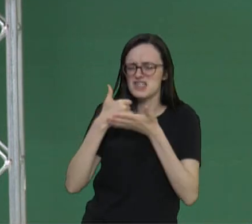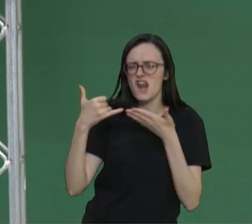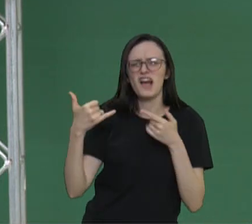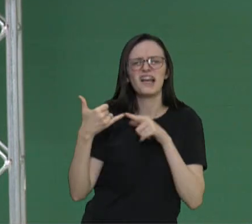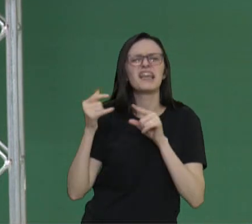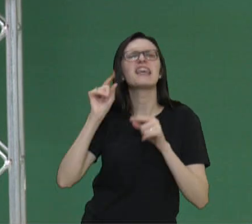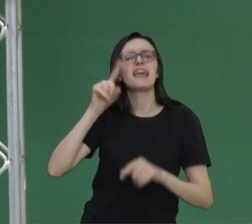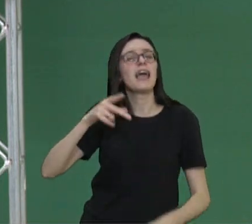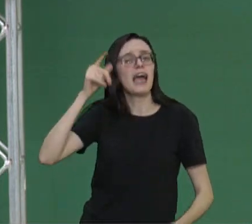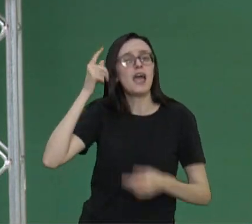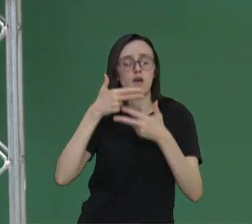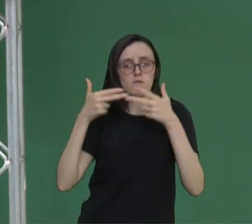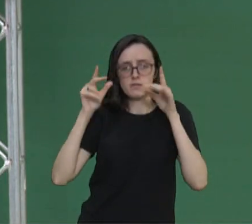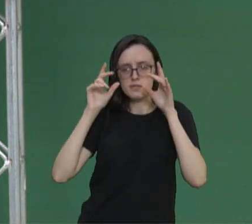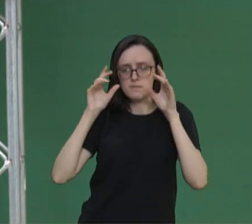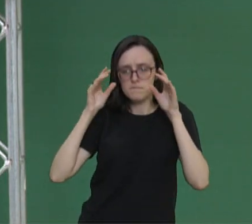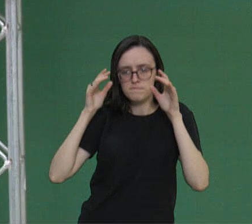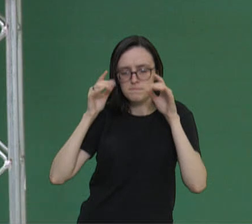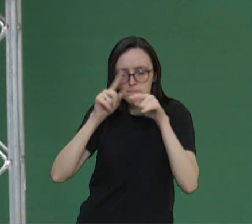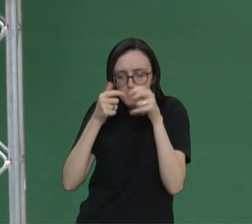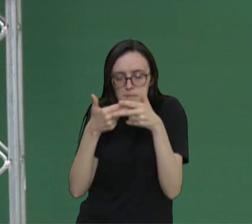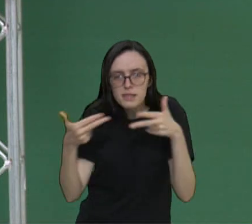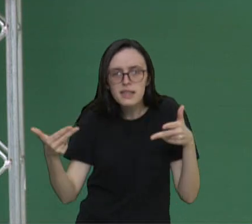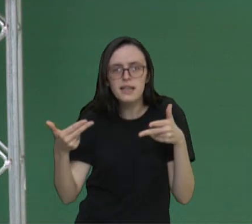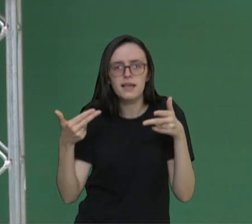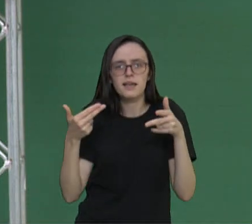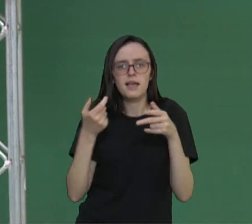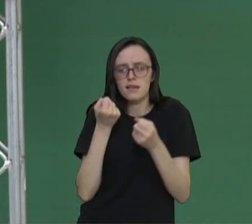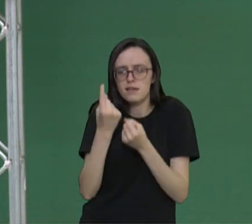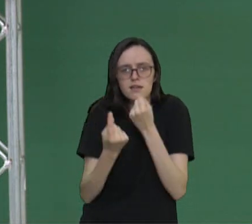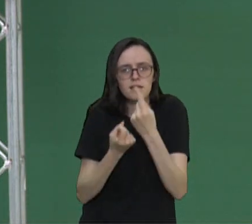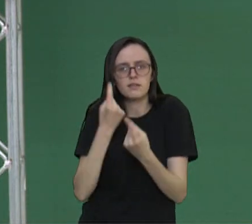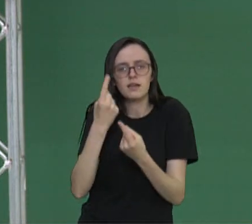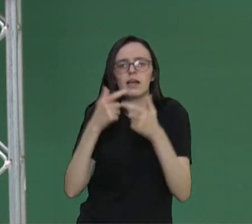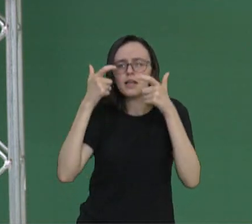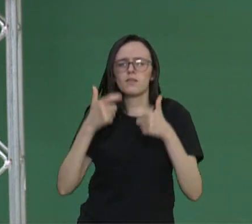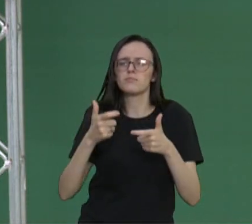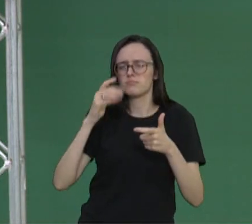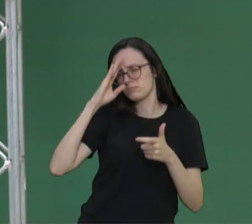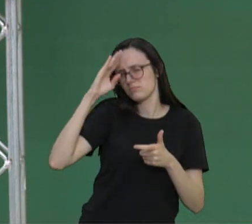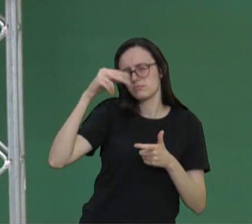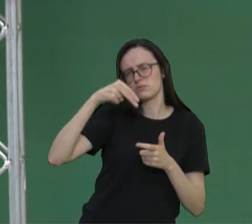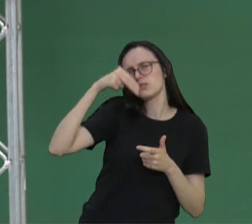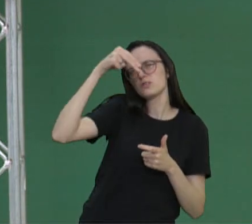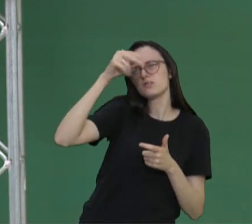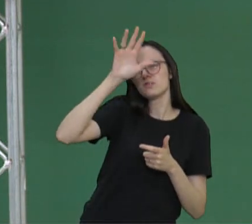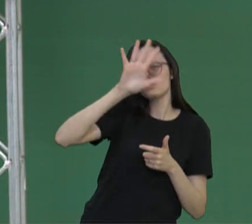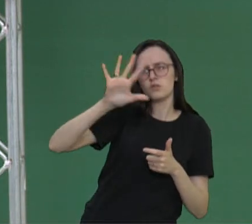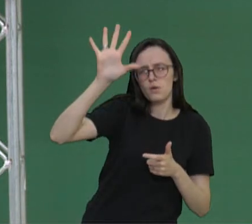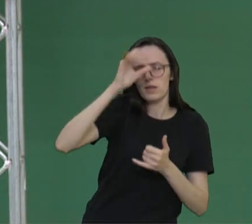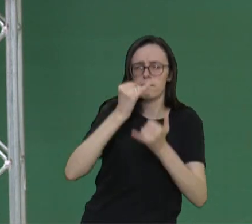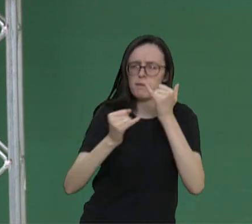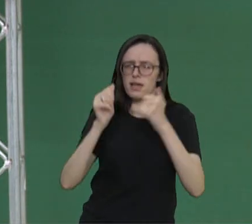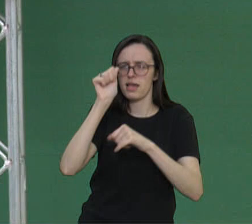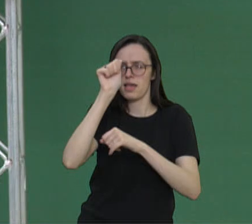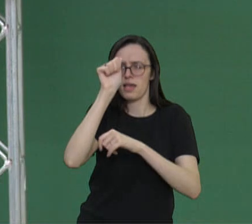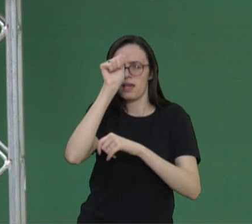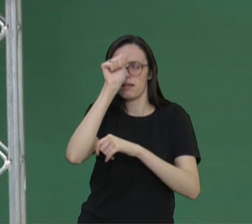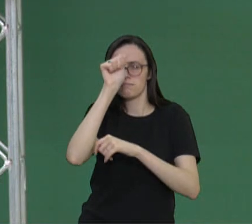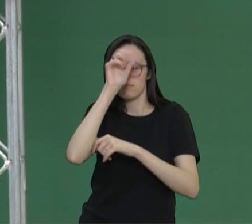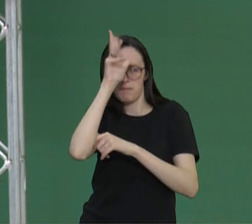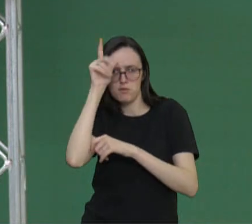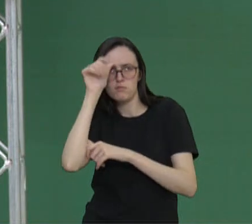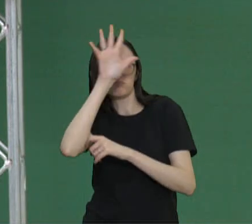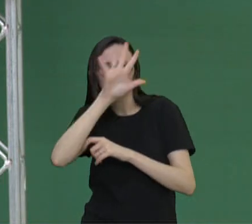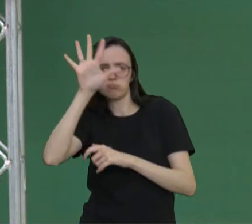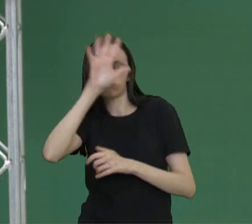que existiam na região, principalmente aqui, ó, na região norte, né? Ali entra na planície amazônica. Então,